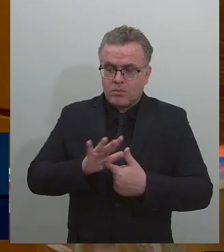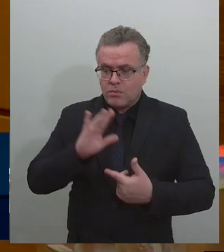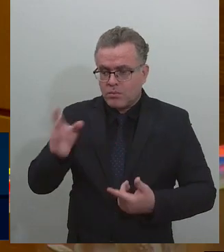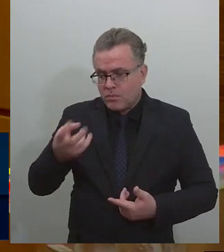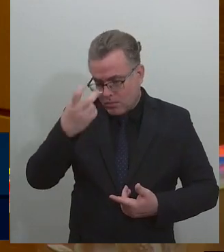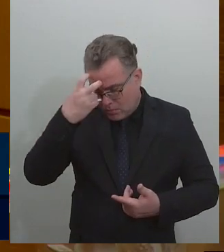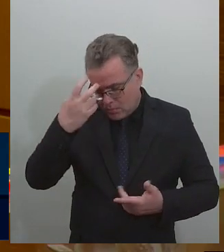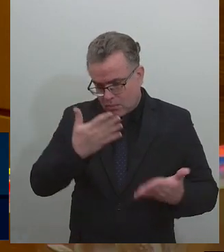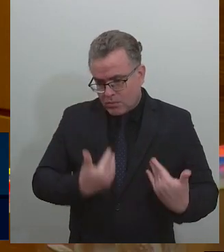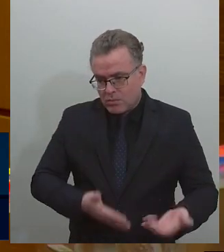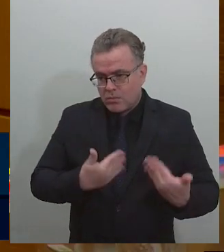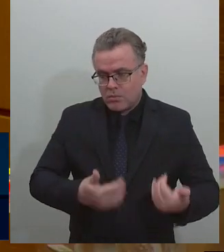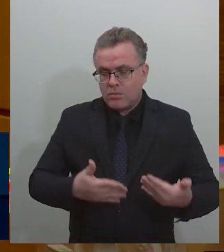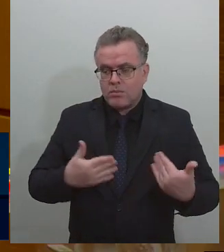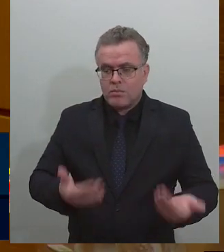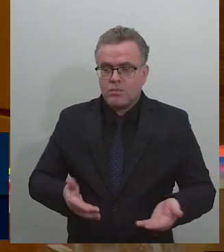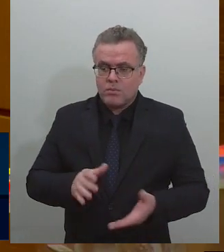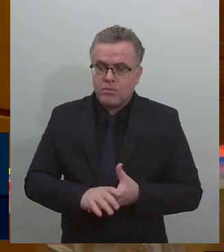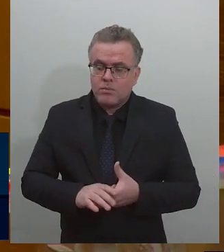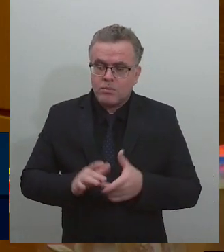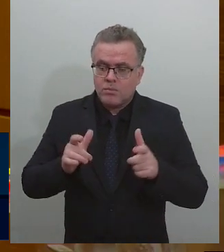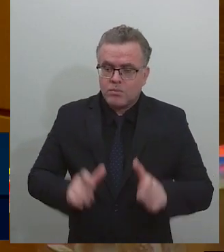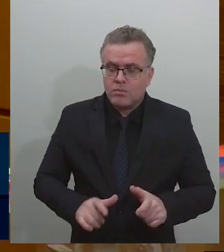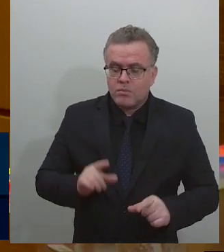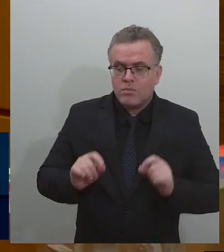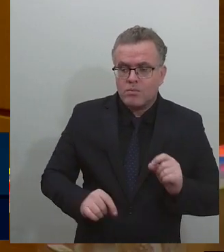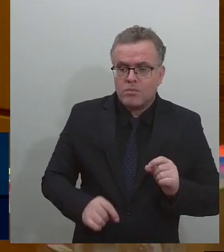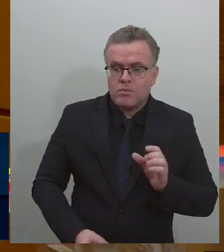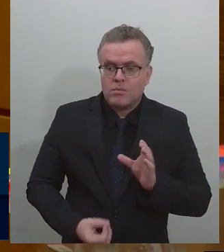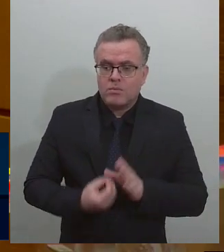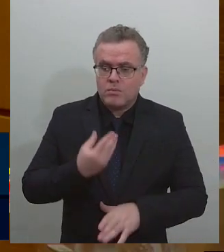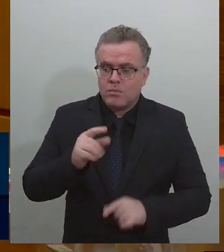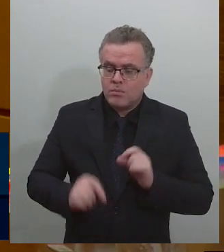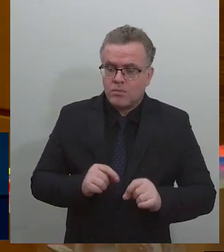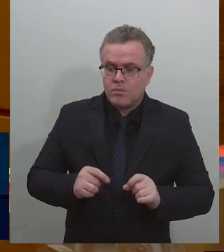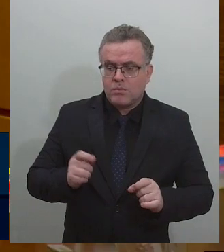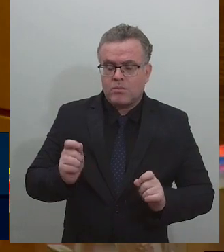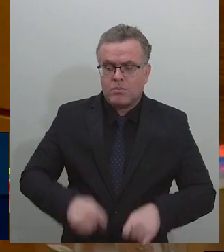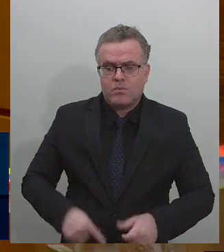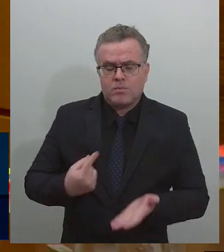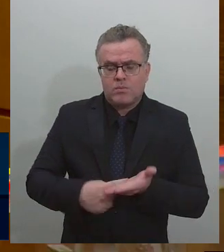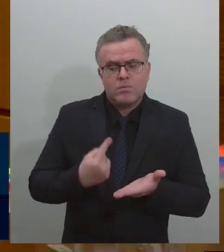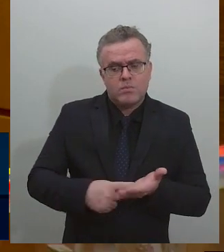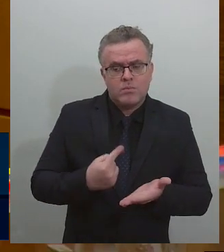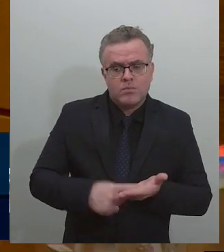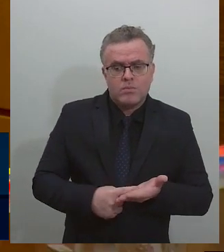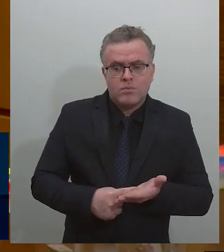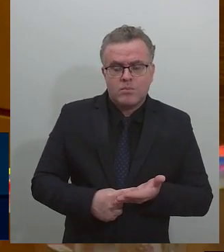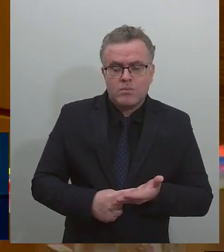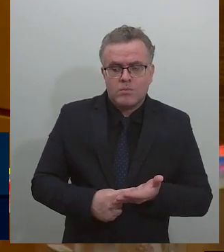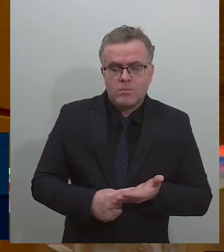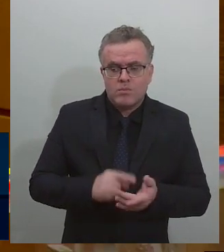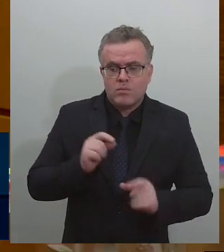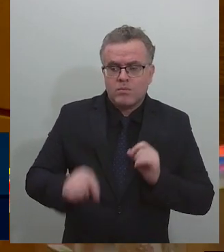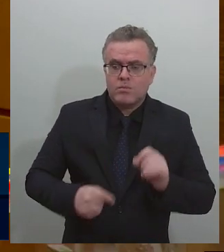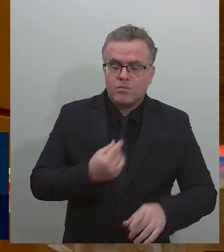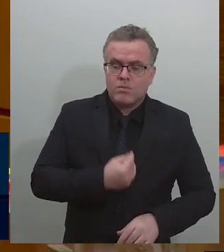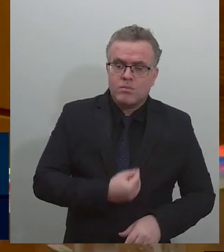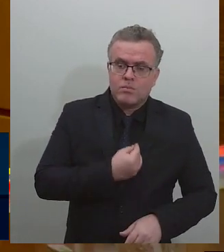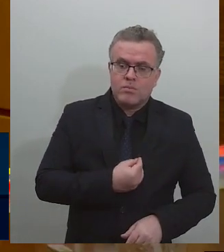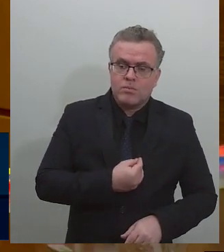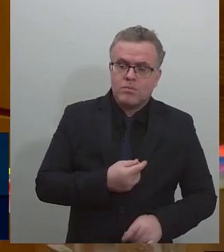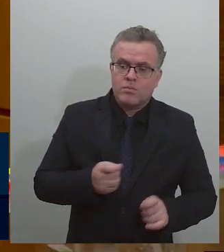de Criatividade, com a mesa Lucilva. Participarão, né, dessa mesa Lucilva,